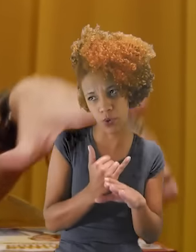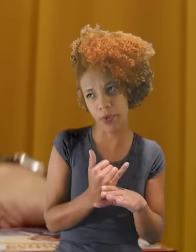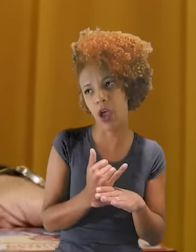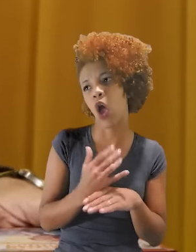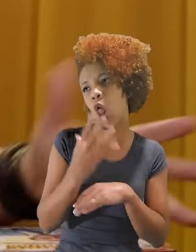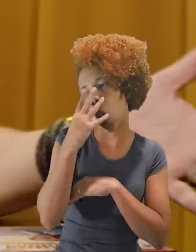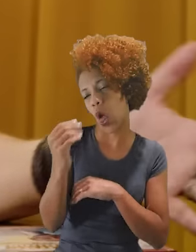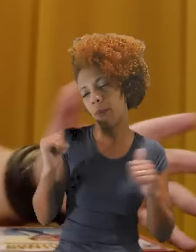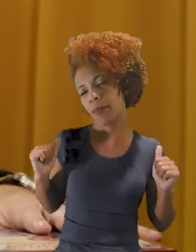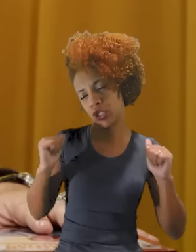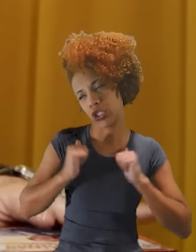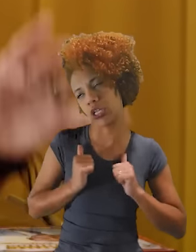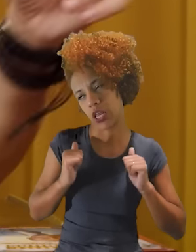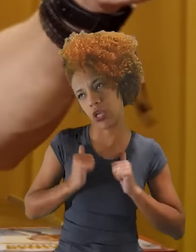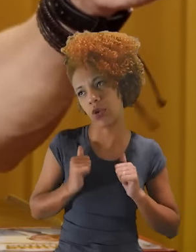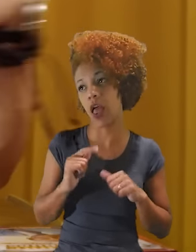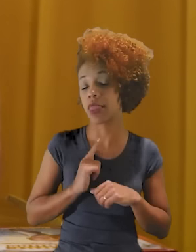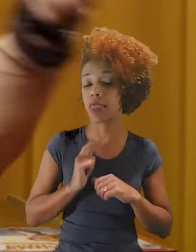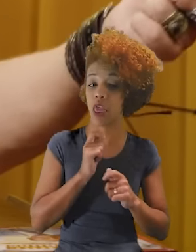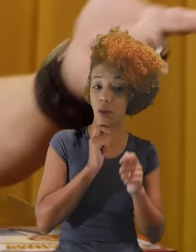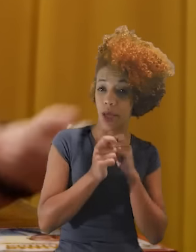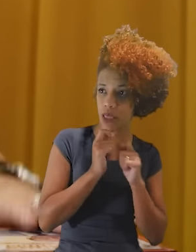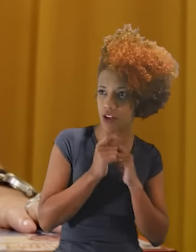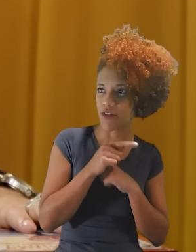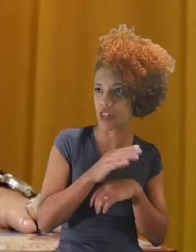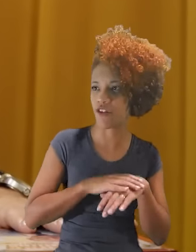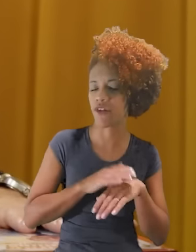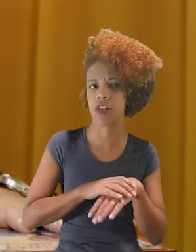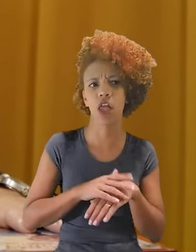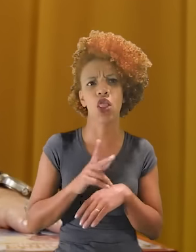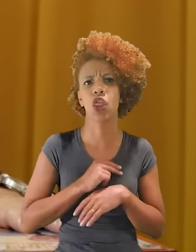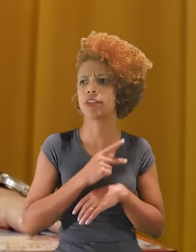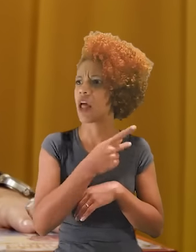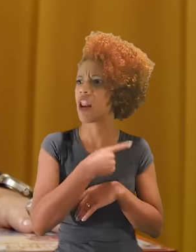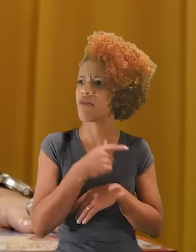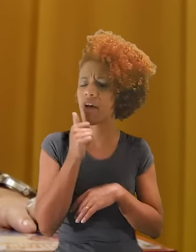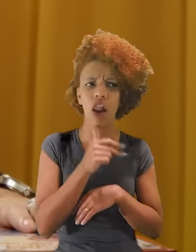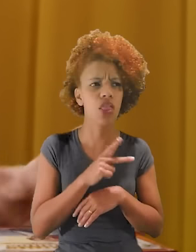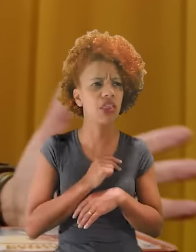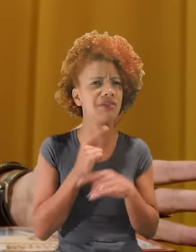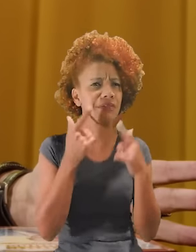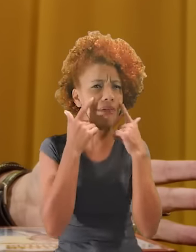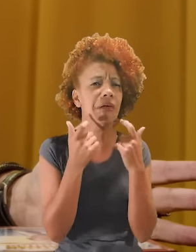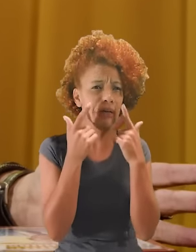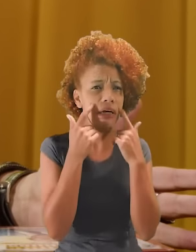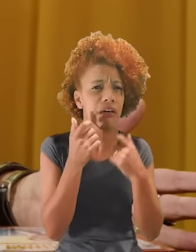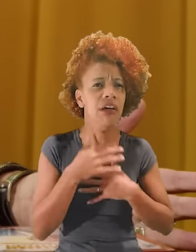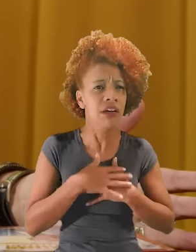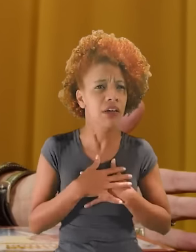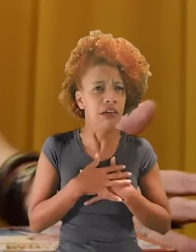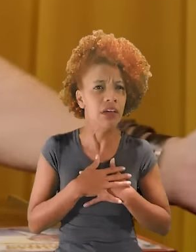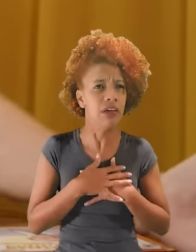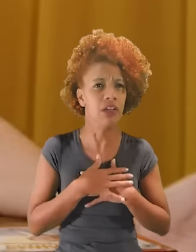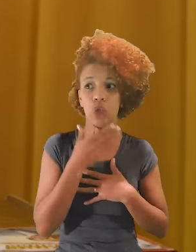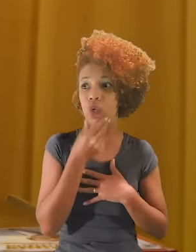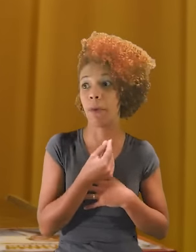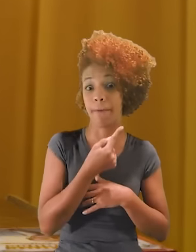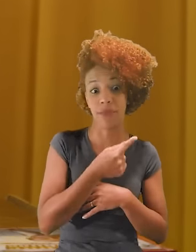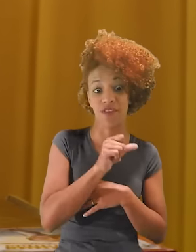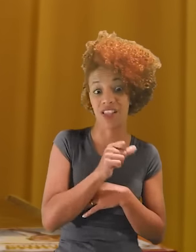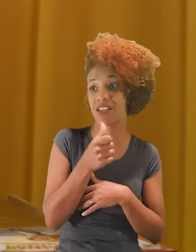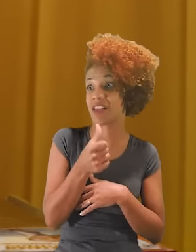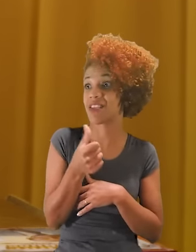que eu tenho no YouTube que chama Lobo Mochileiro mesmo. E lá tem a entrevista que eu fiz com ela. Pô, cara, a mulher falando do cara, você tem que ver ela chorar. Meu, ela chora de soluçar, falando de um cara que